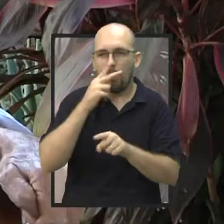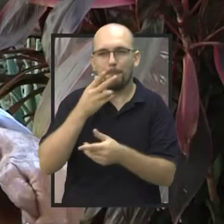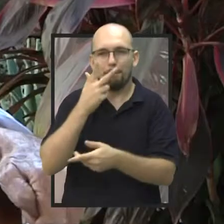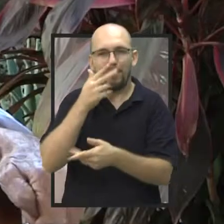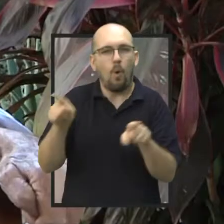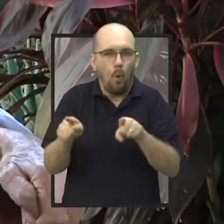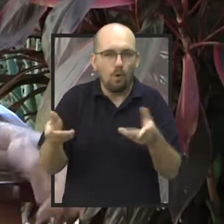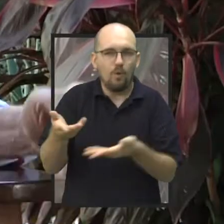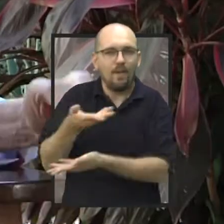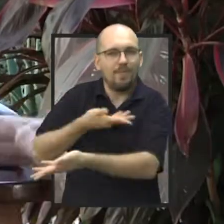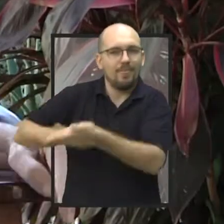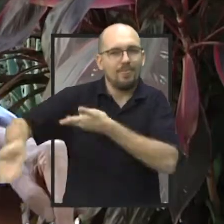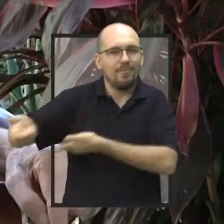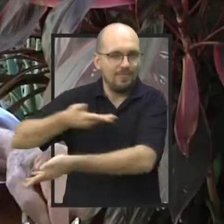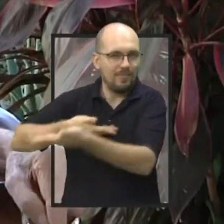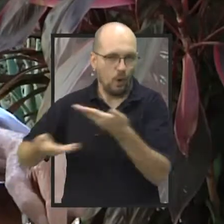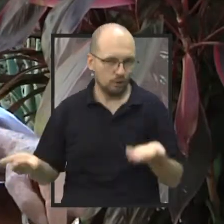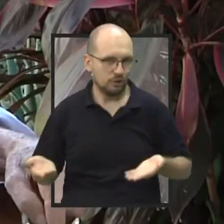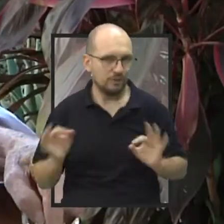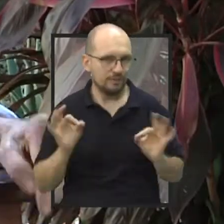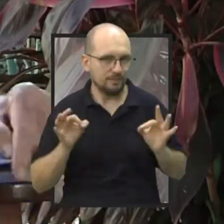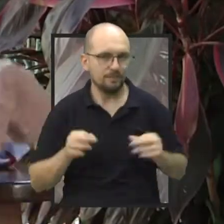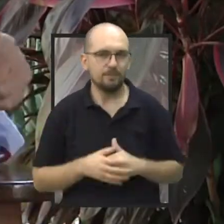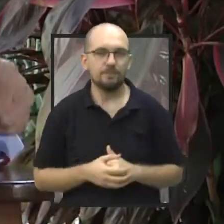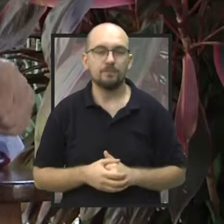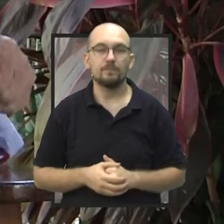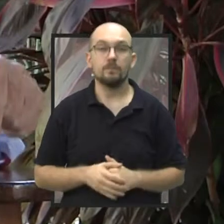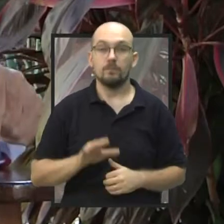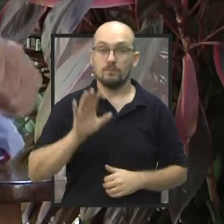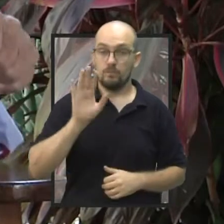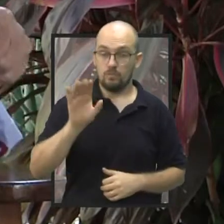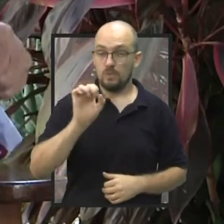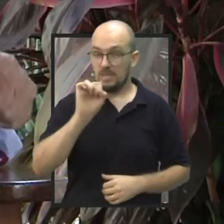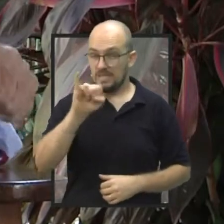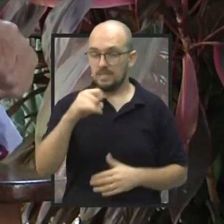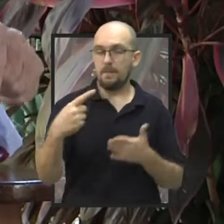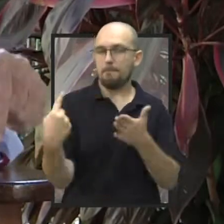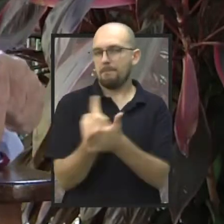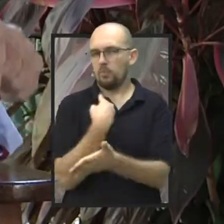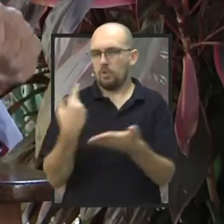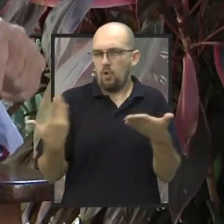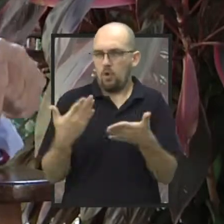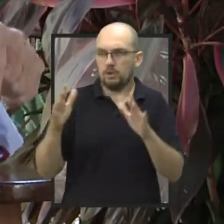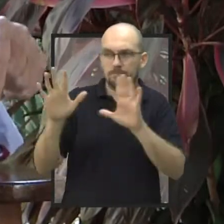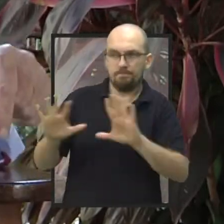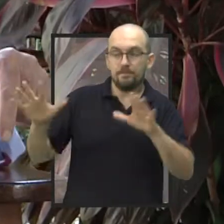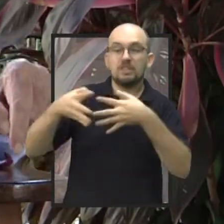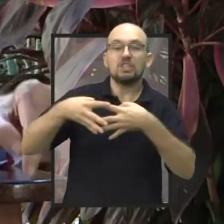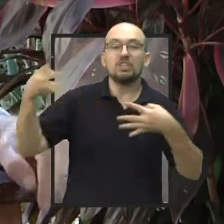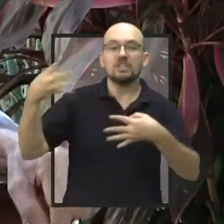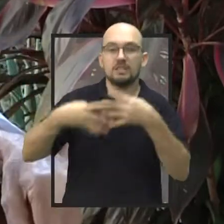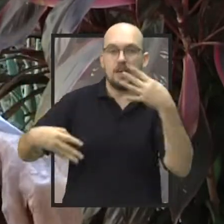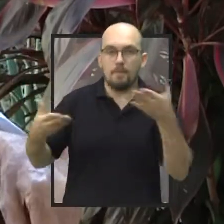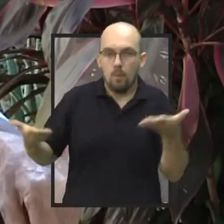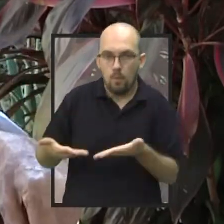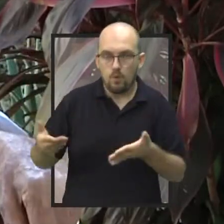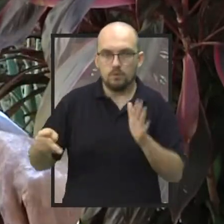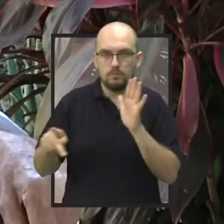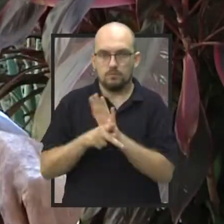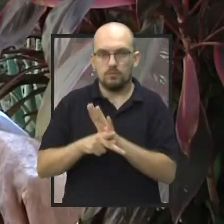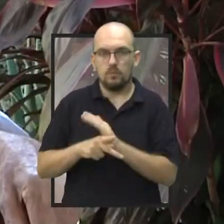cá? Se você perguntar, dentro do atual regime, do atual sistema, da forma como está sendo